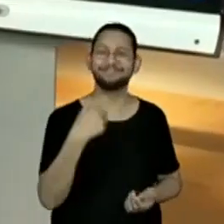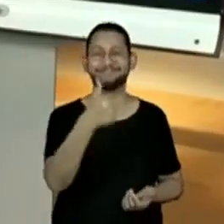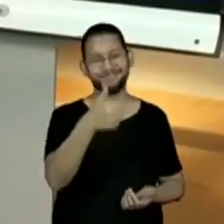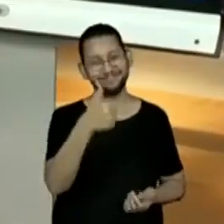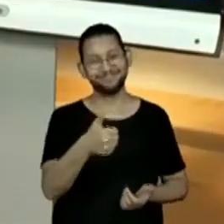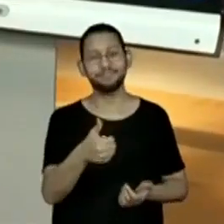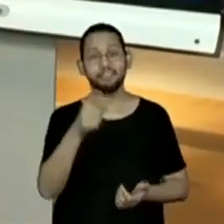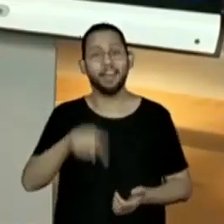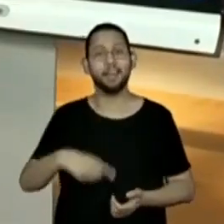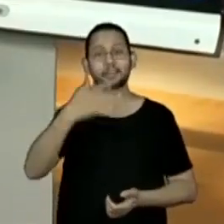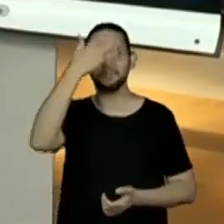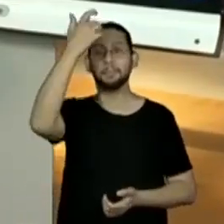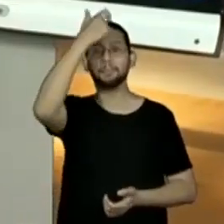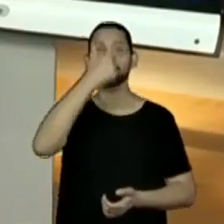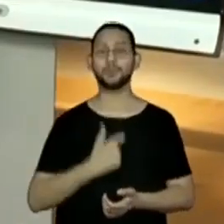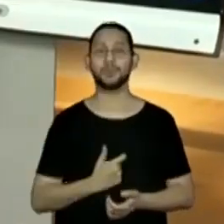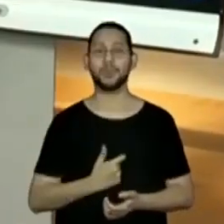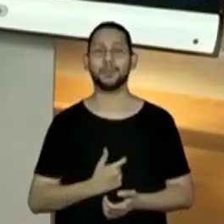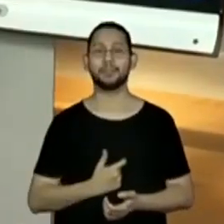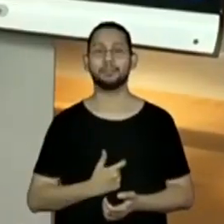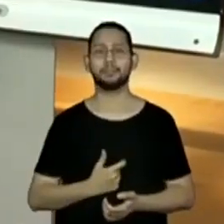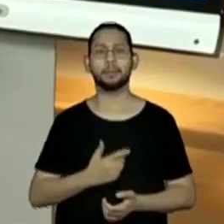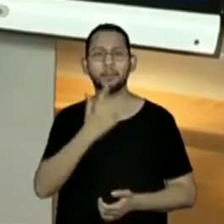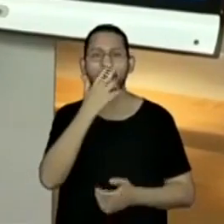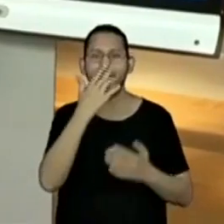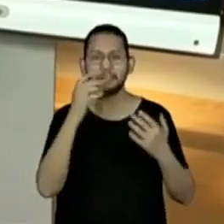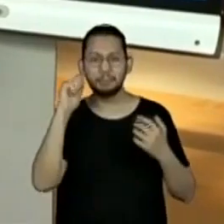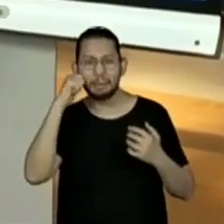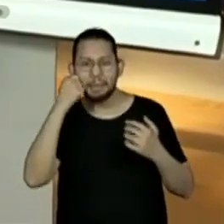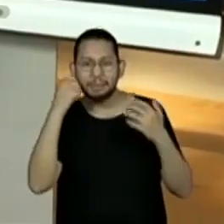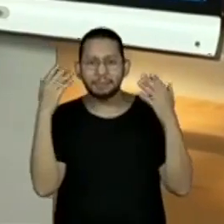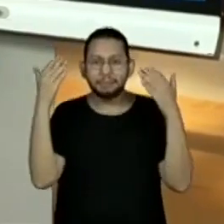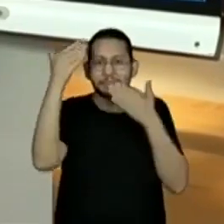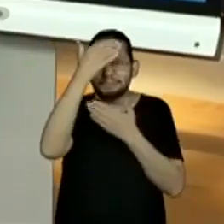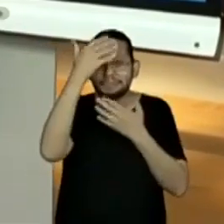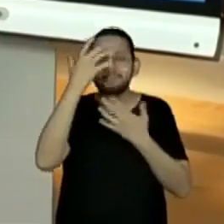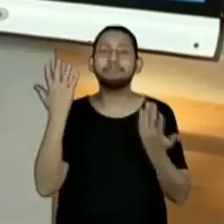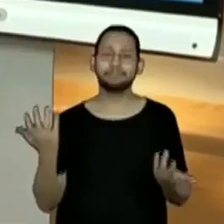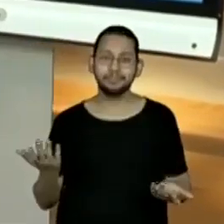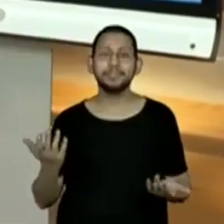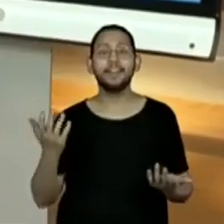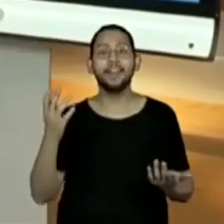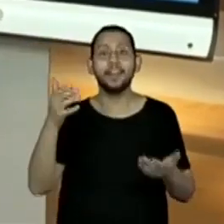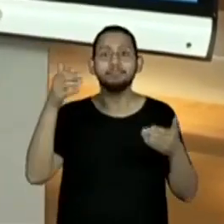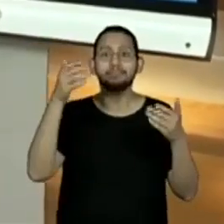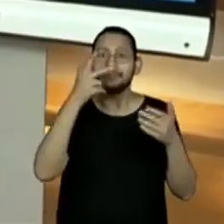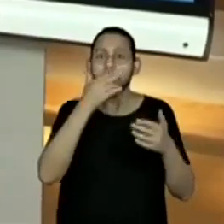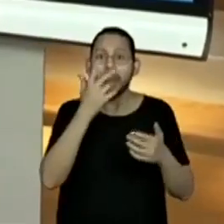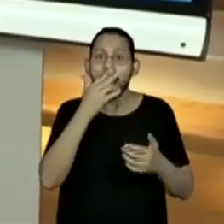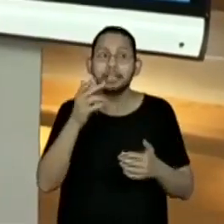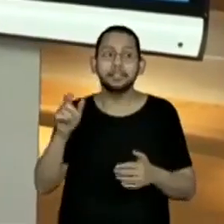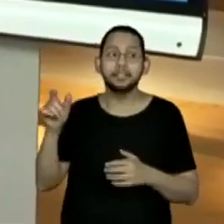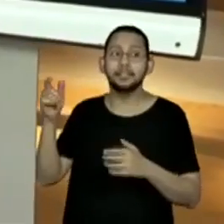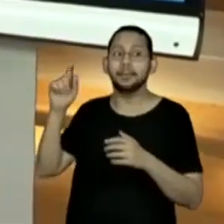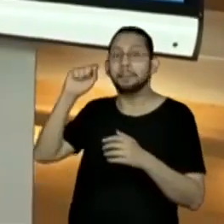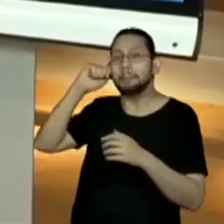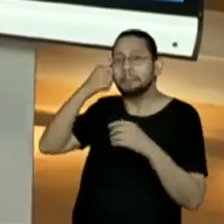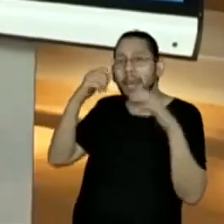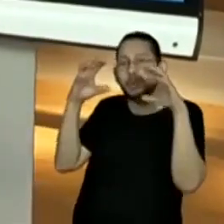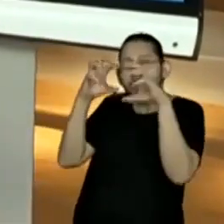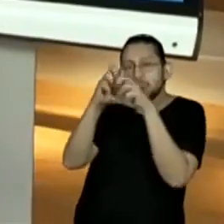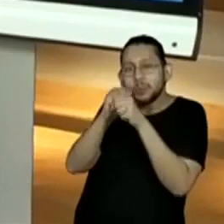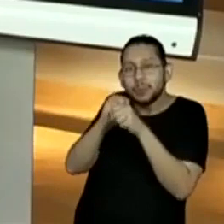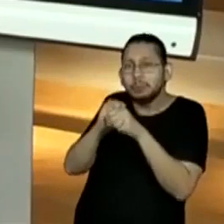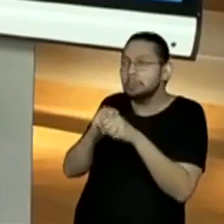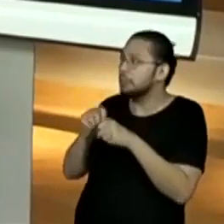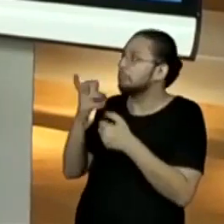imagem são as pessoas. E aí eu coloquei uma sombra. Olha que interessante. É uma sombra, não mostra nesse momento